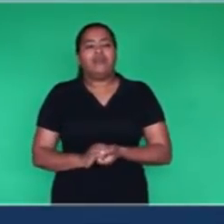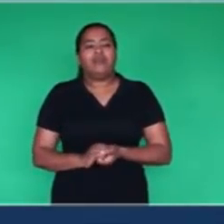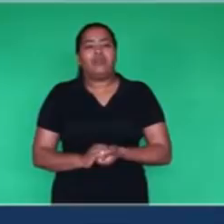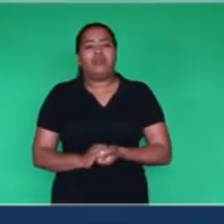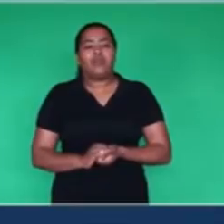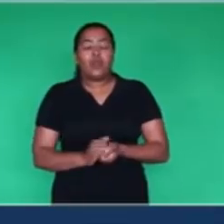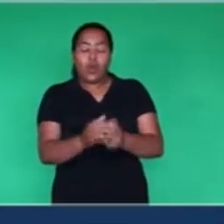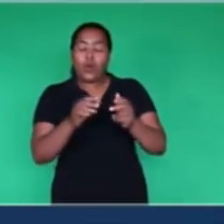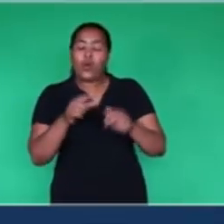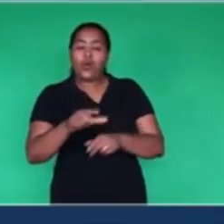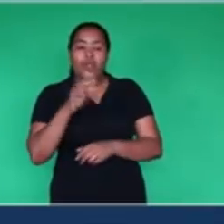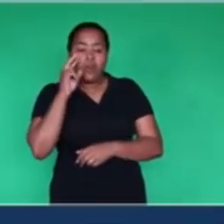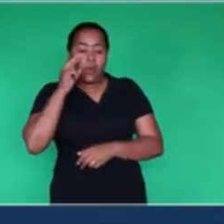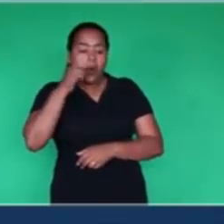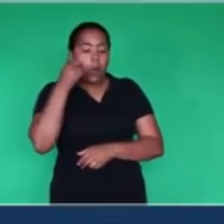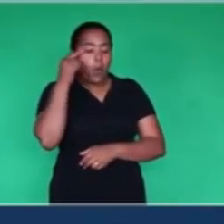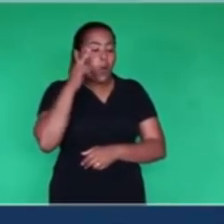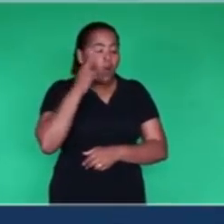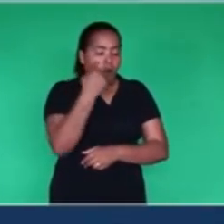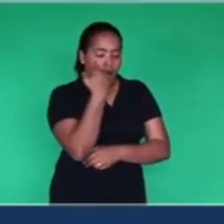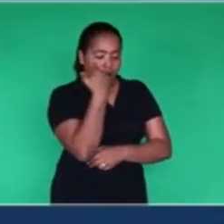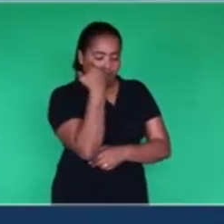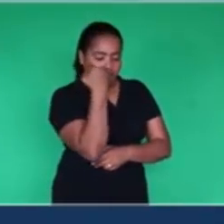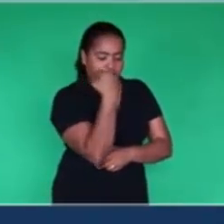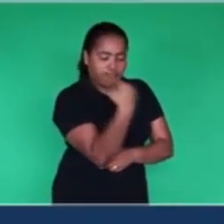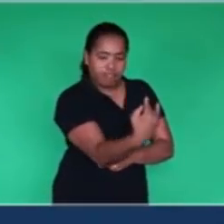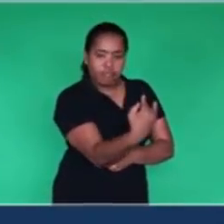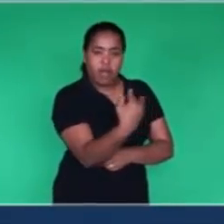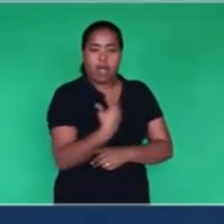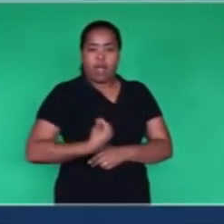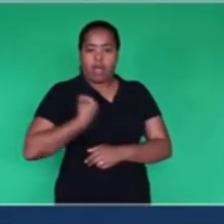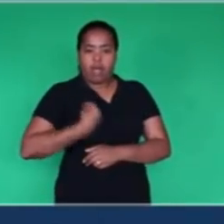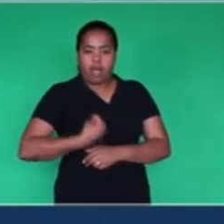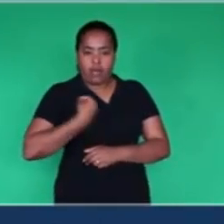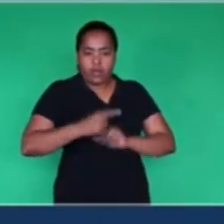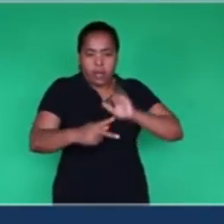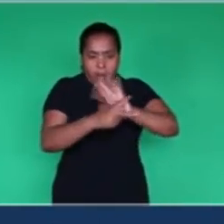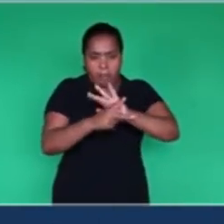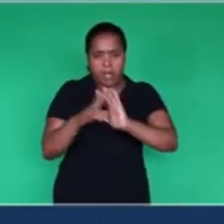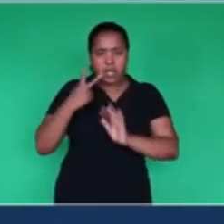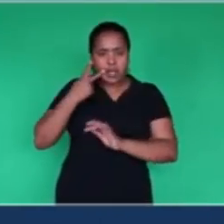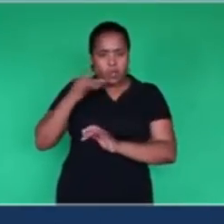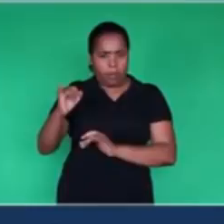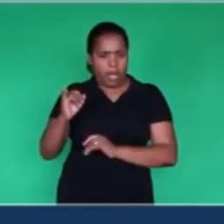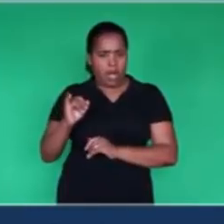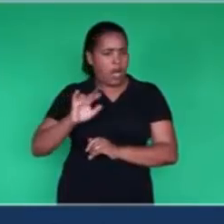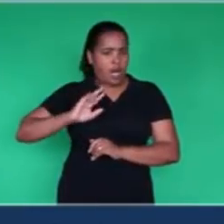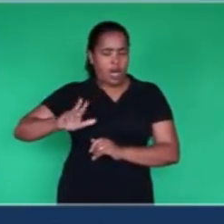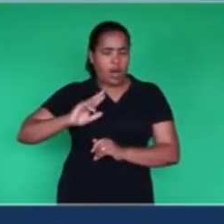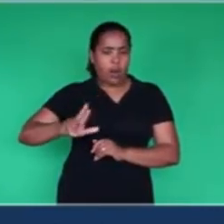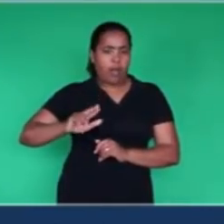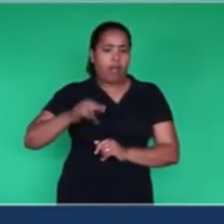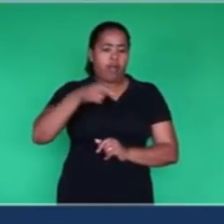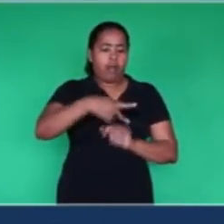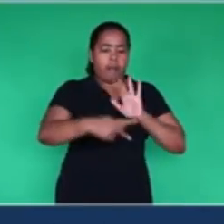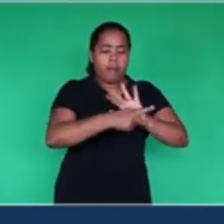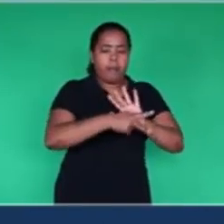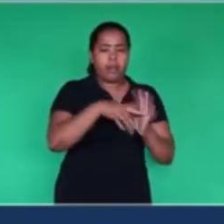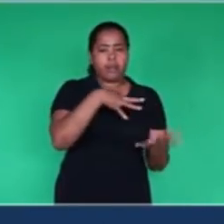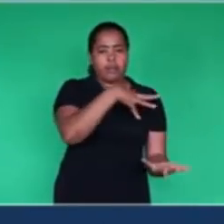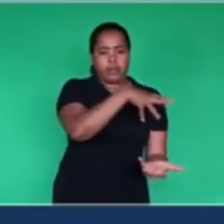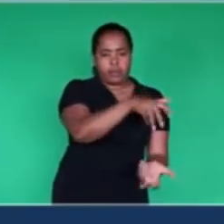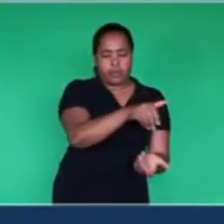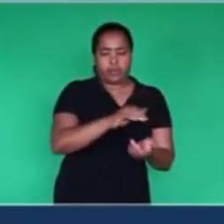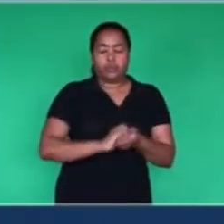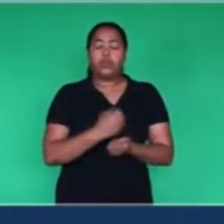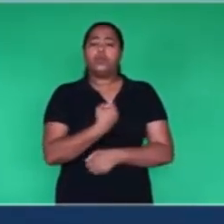olhos. E a soberba, da vida não é do Pai, então, veja mas aqui, do mundo. O que é que João